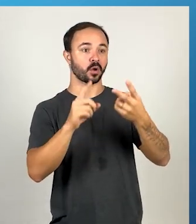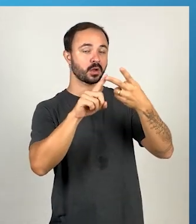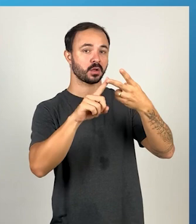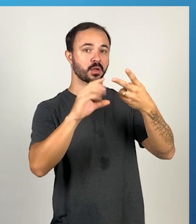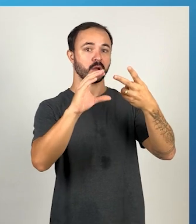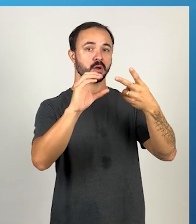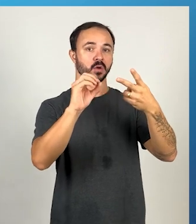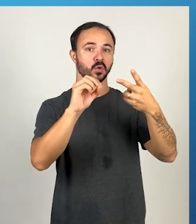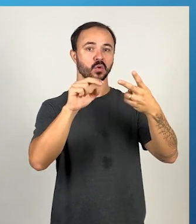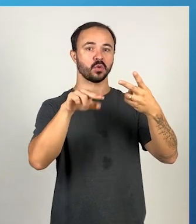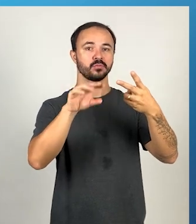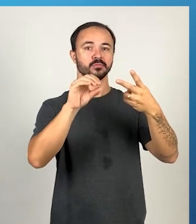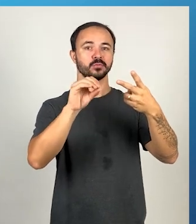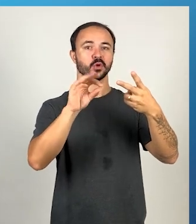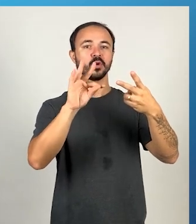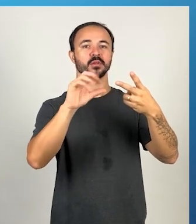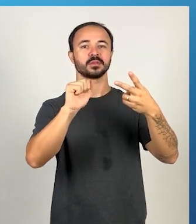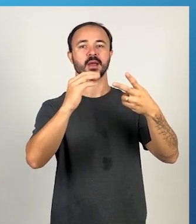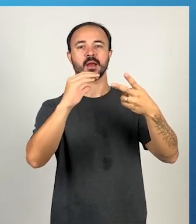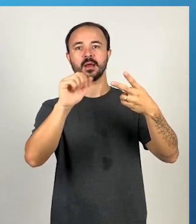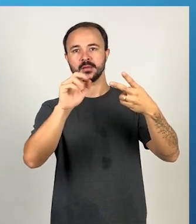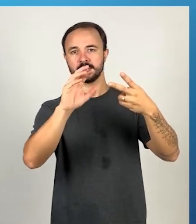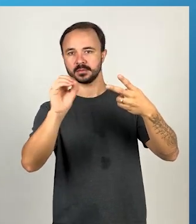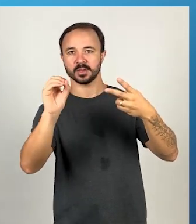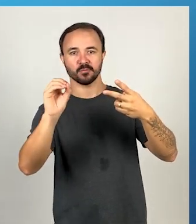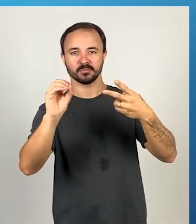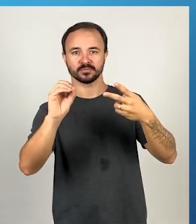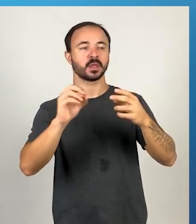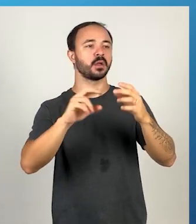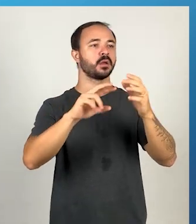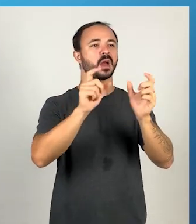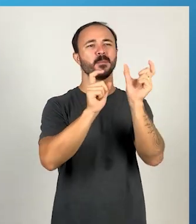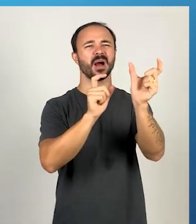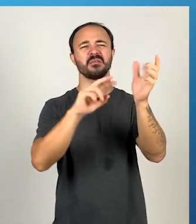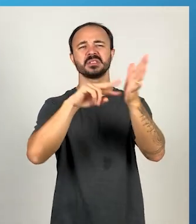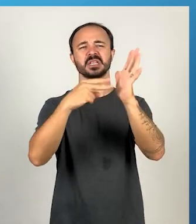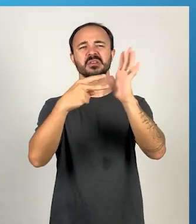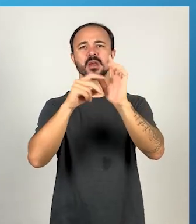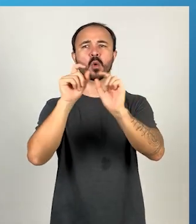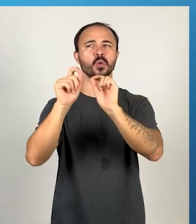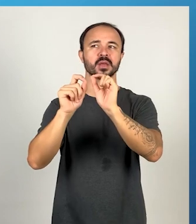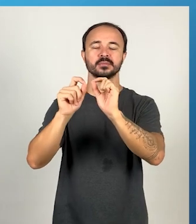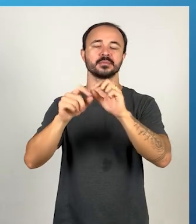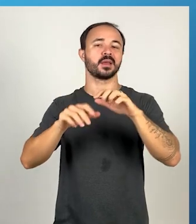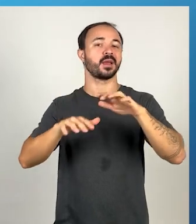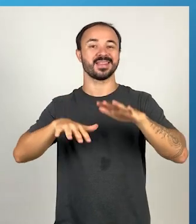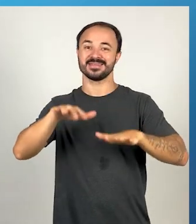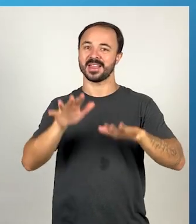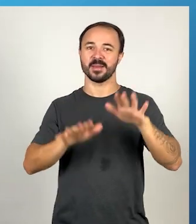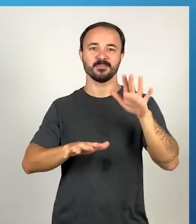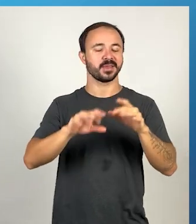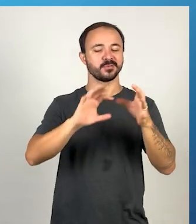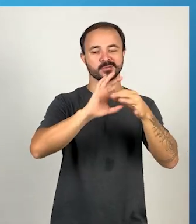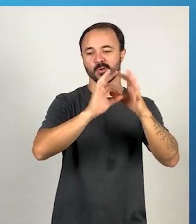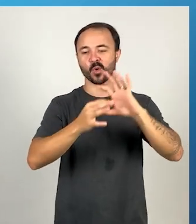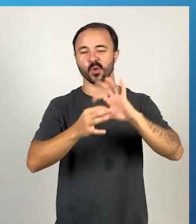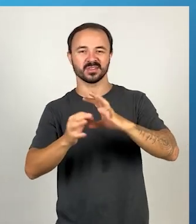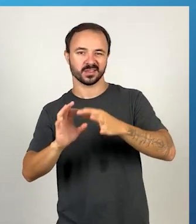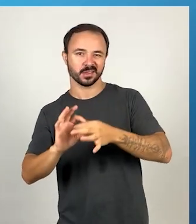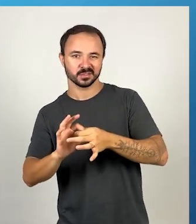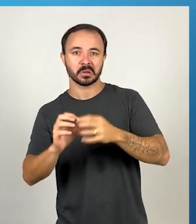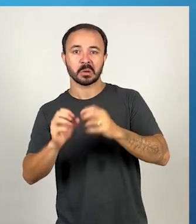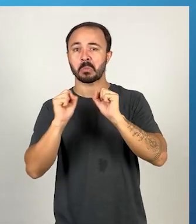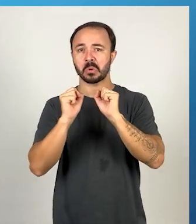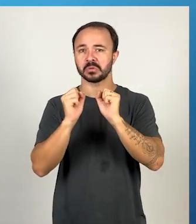a conotação vai depender do contexto em que o termo é empregado. Refere-se às